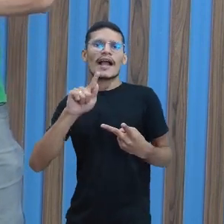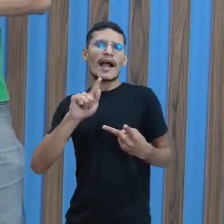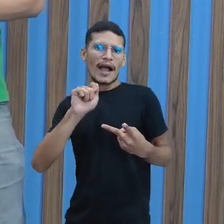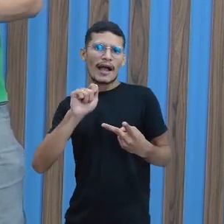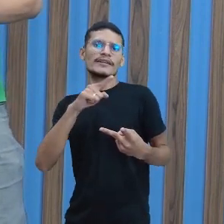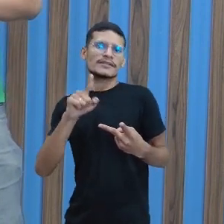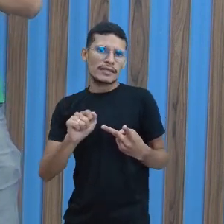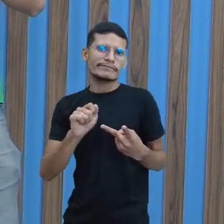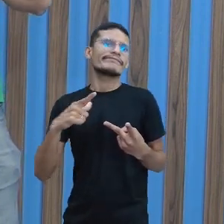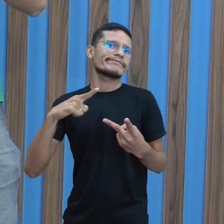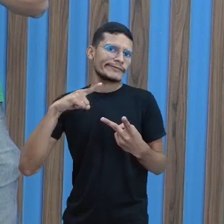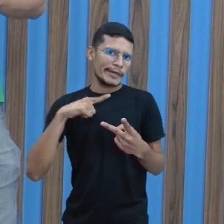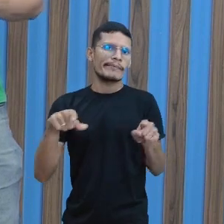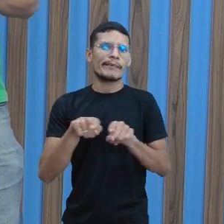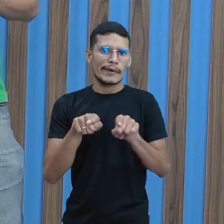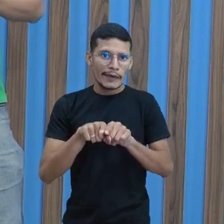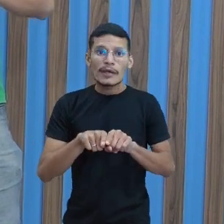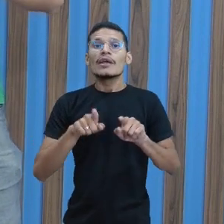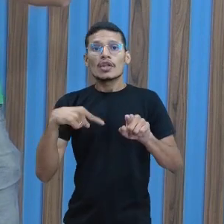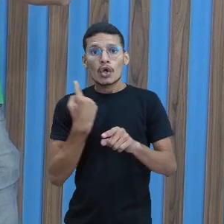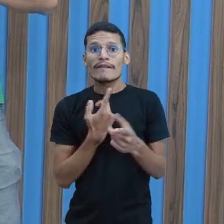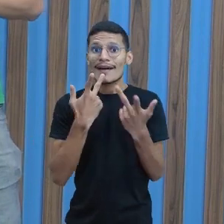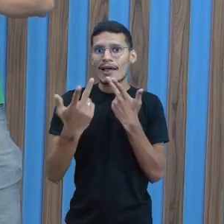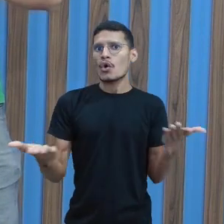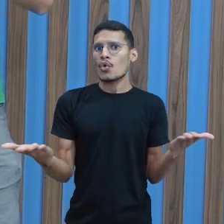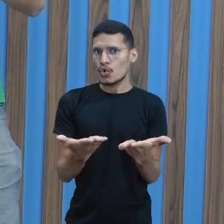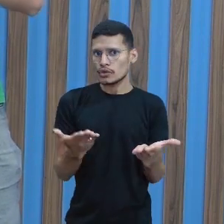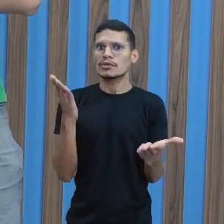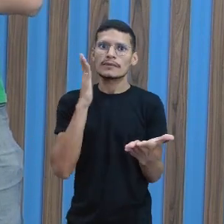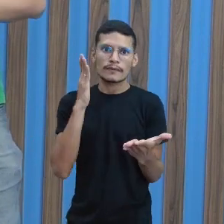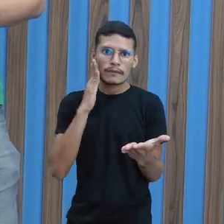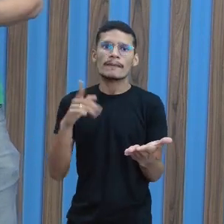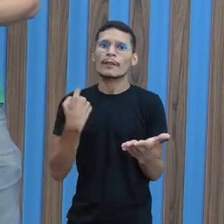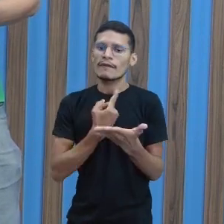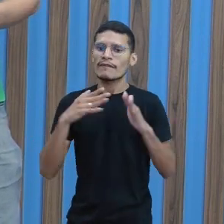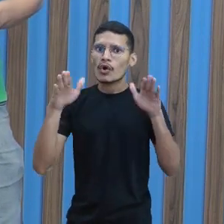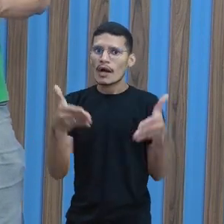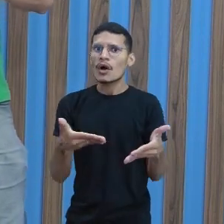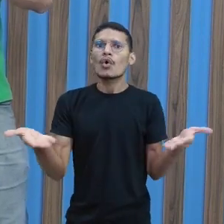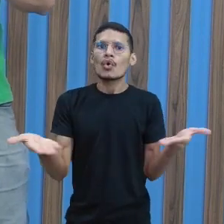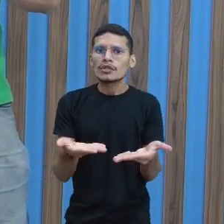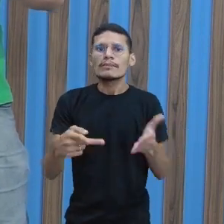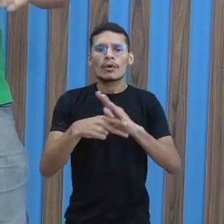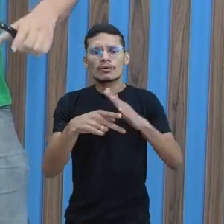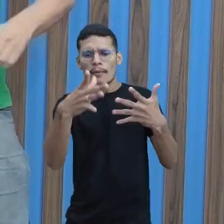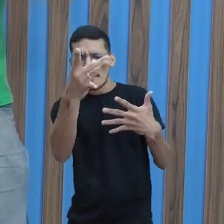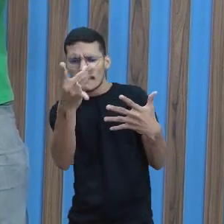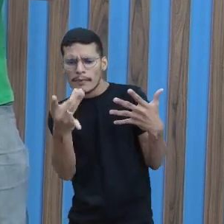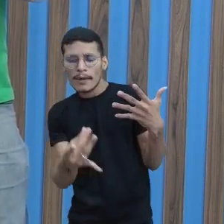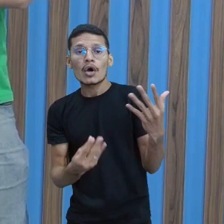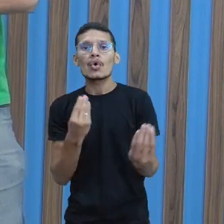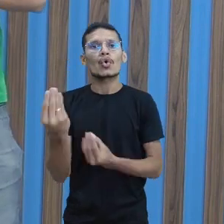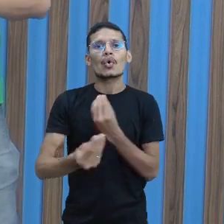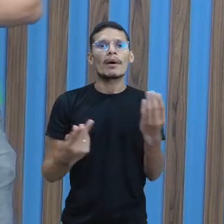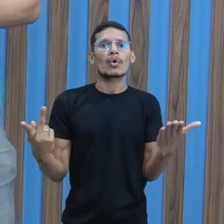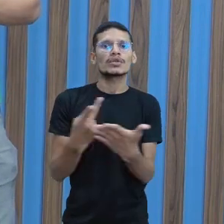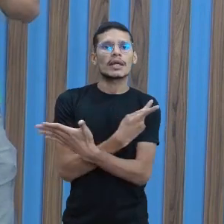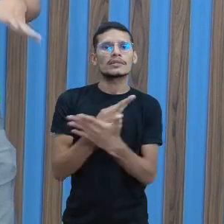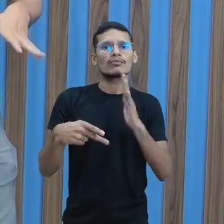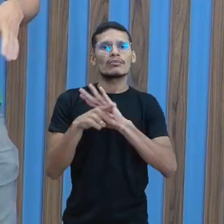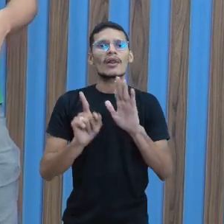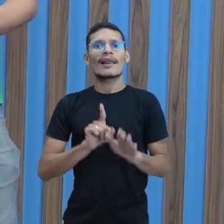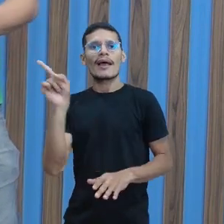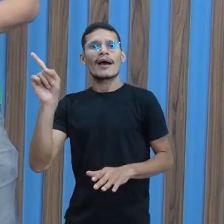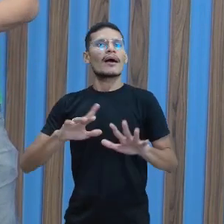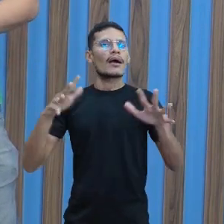que, enfim. Então a gente vai falar um pouco sobre isso, tá certo? Hoje a gente vai se dedicar mais a explicar como o que antecedeu esse